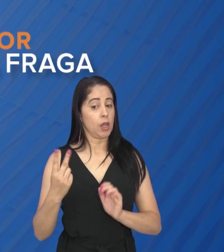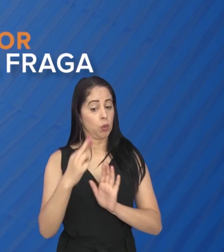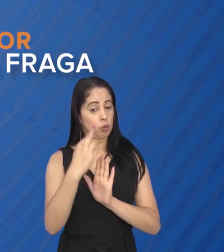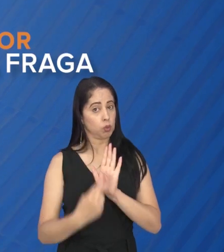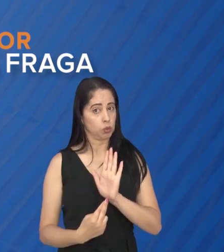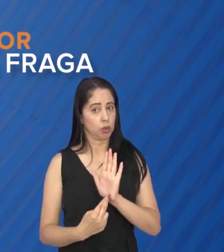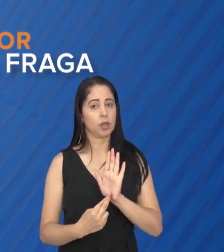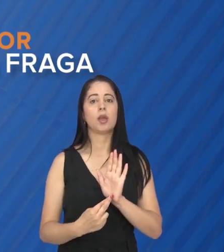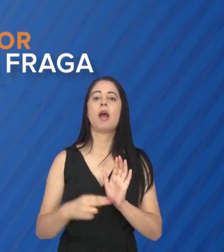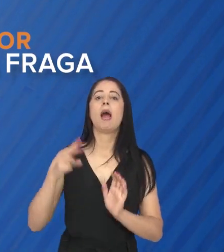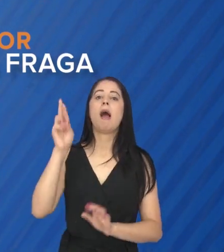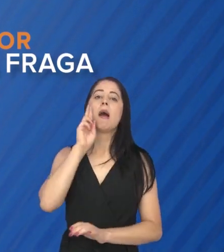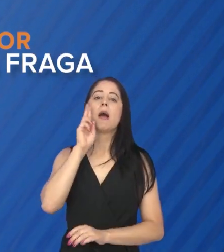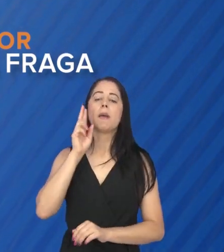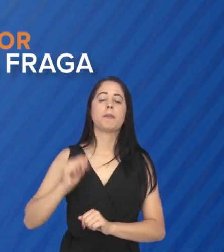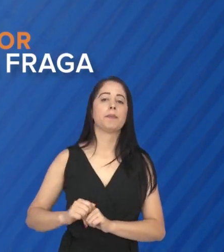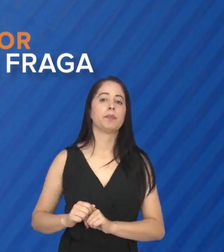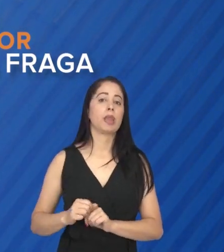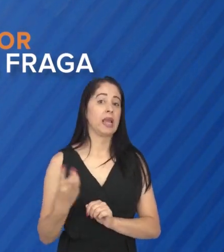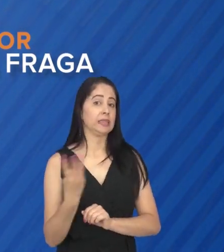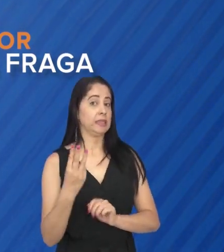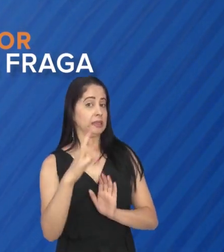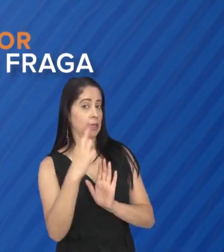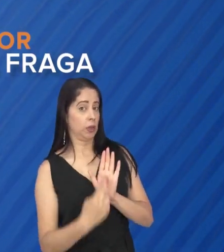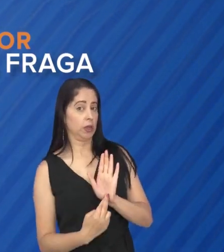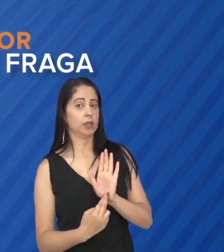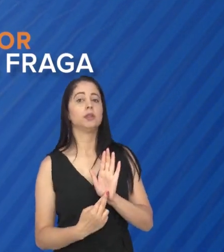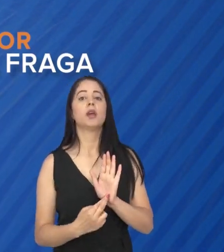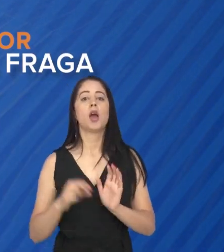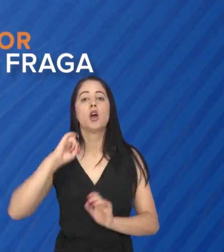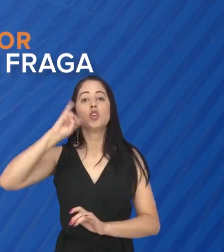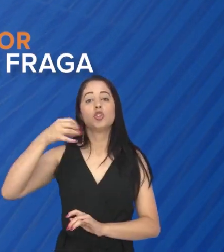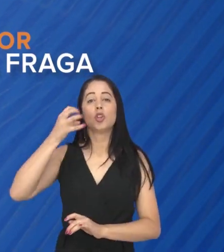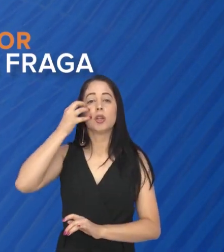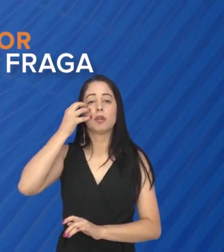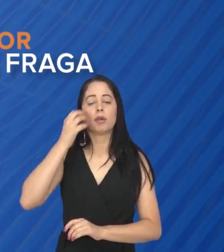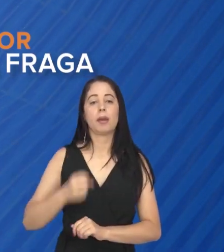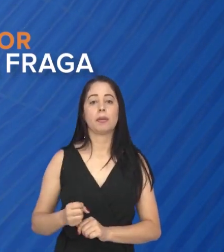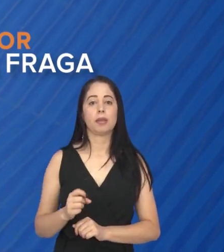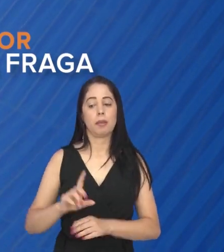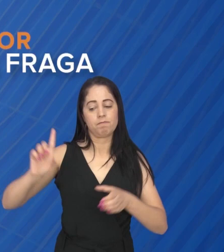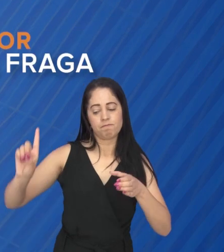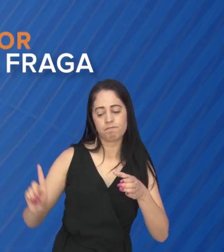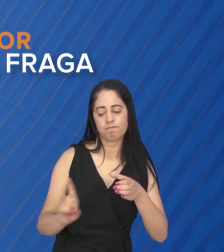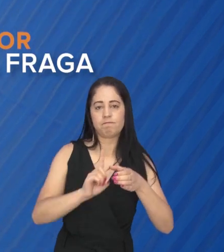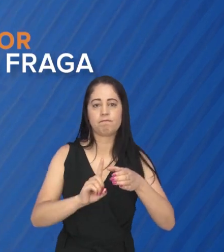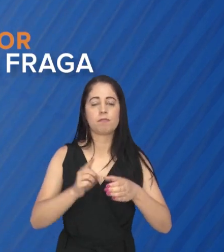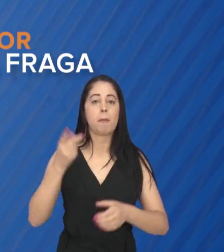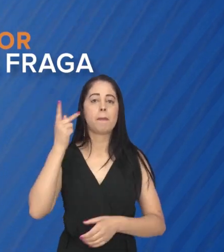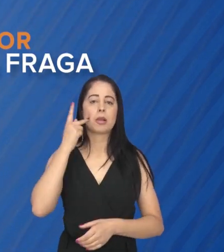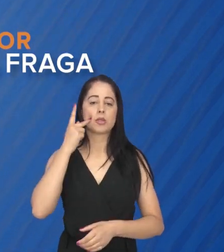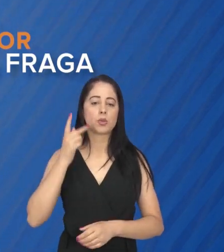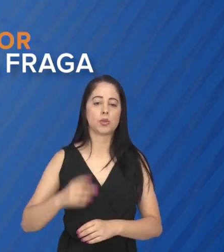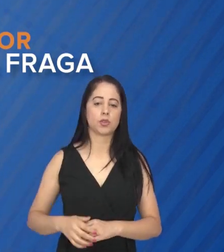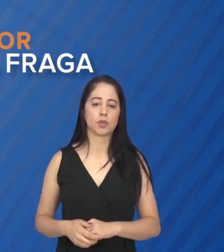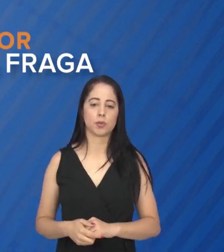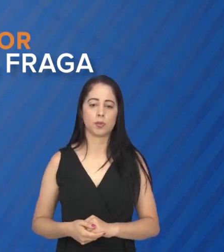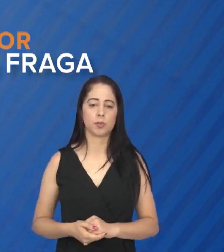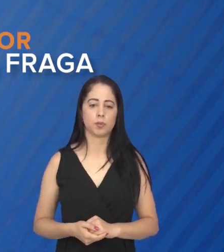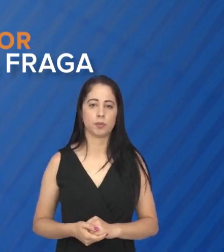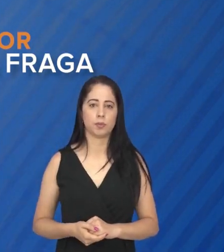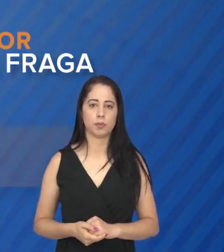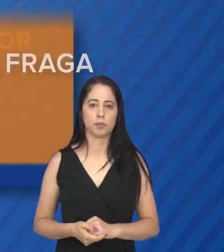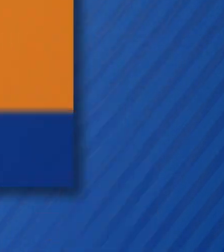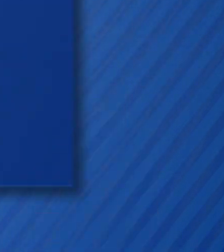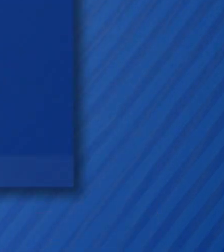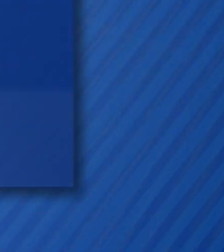Chagas, segundo relator o vereador Renato Santiago, terceiro relator a vereadora Juliana Fraga e membro o vereador Rafael